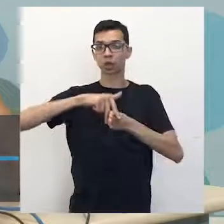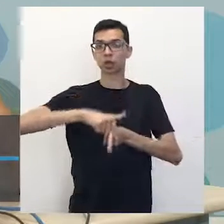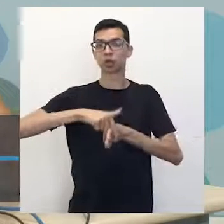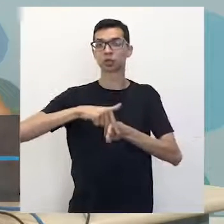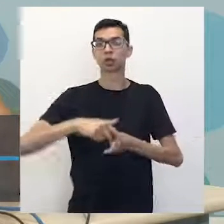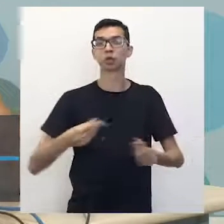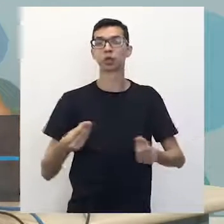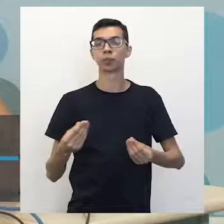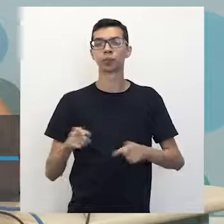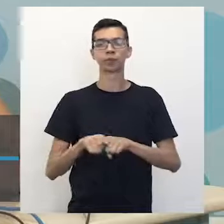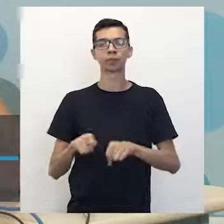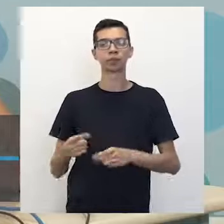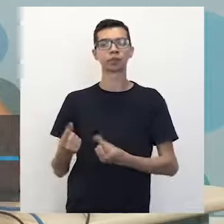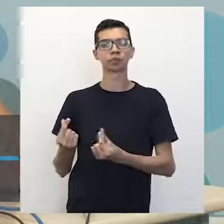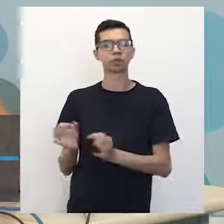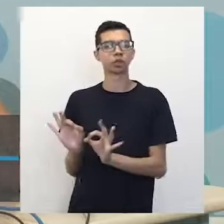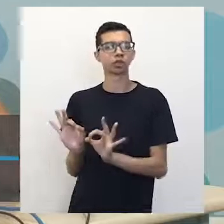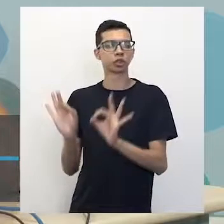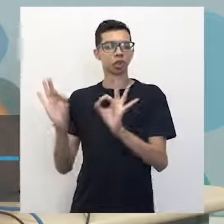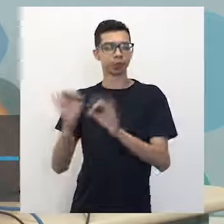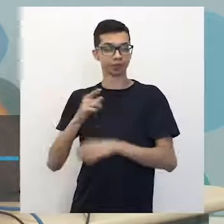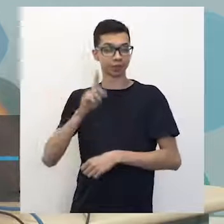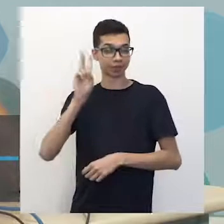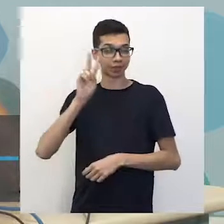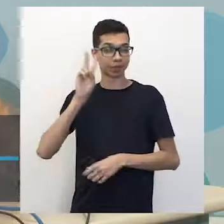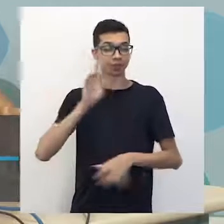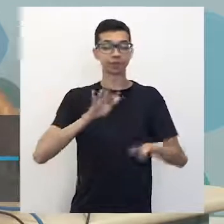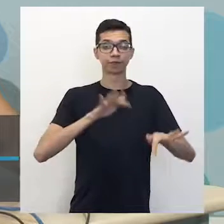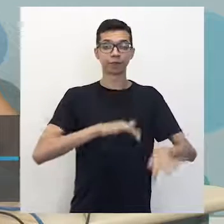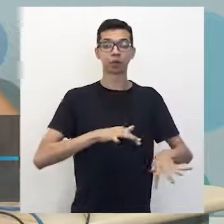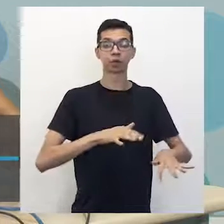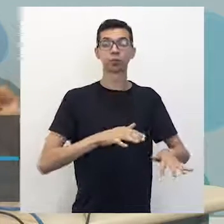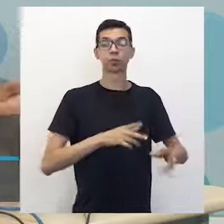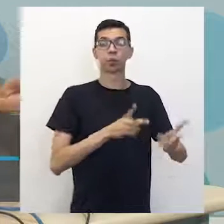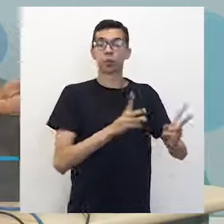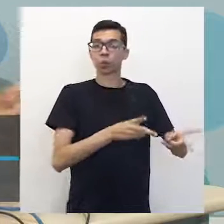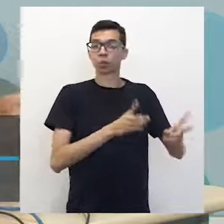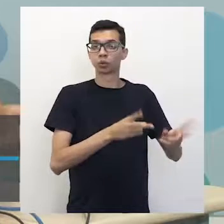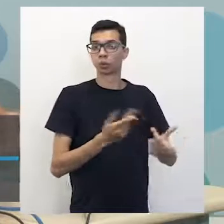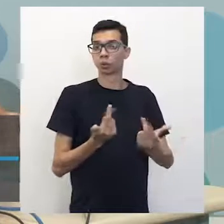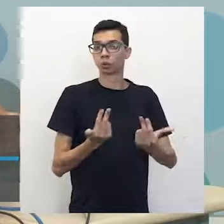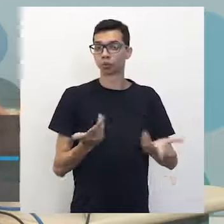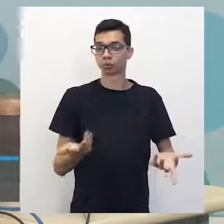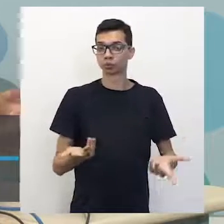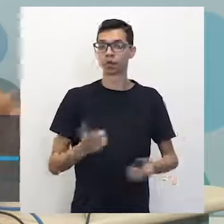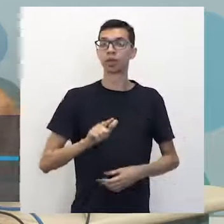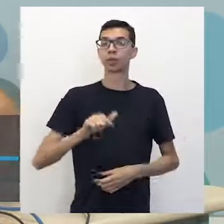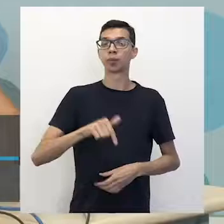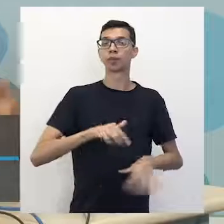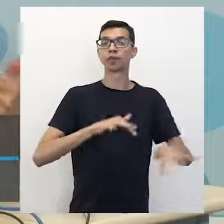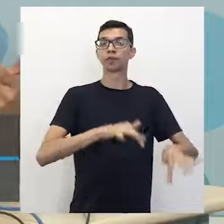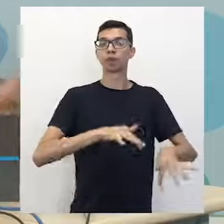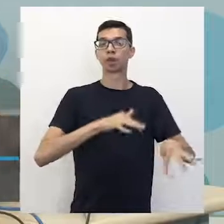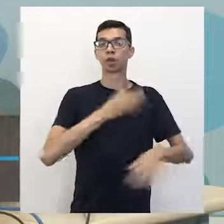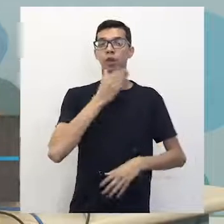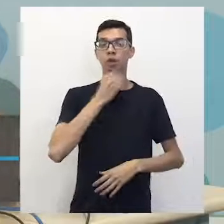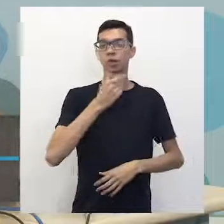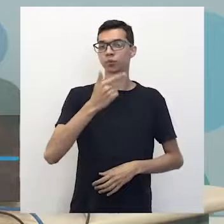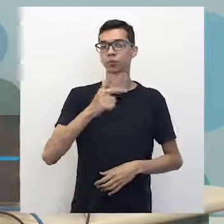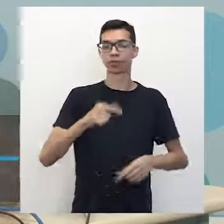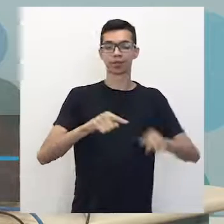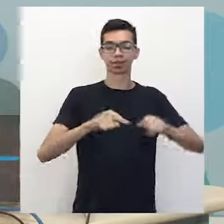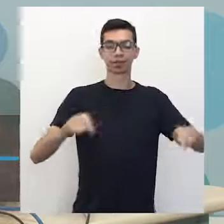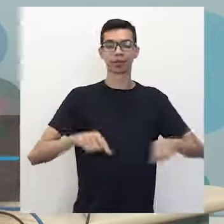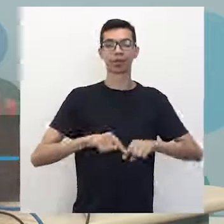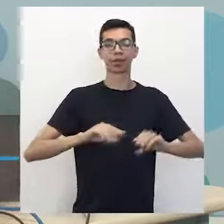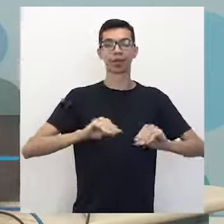continuou do mesmo tamanho. Chegou um momento em que um senhor feudal não tinha mais terra para doar para alguém para conseguir um